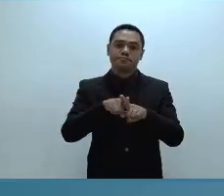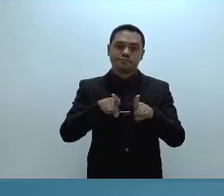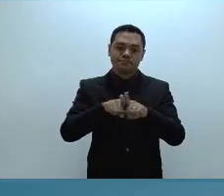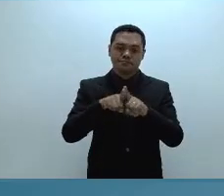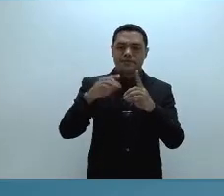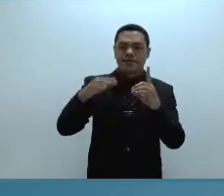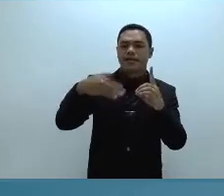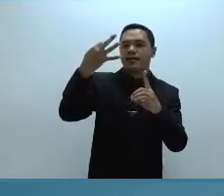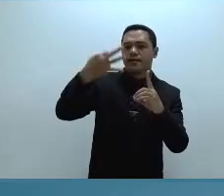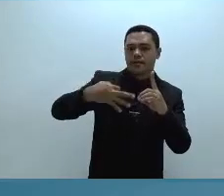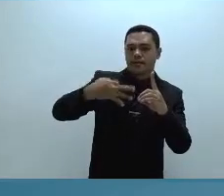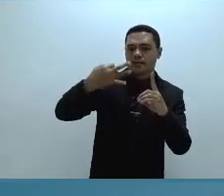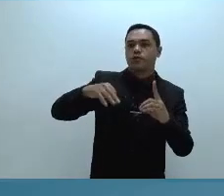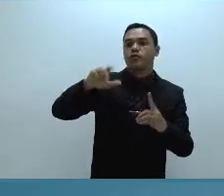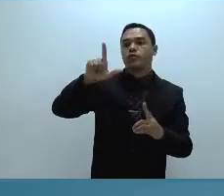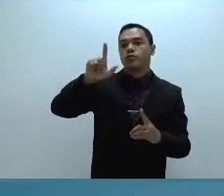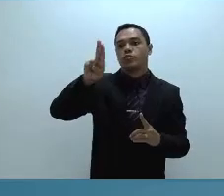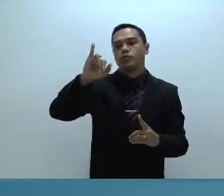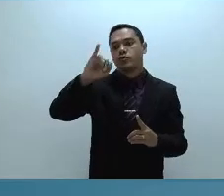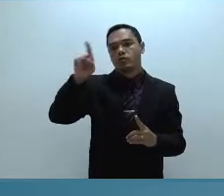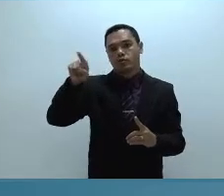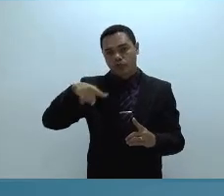Altemar Paz.